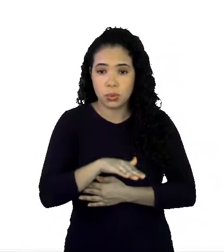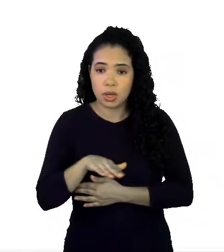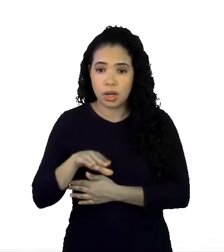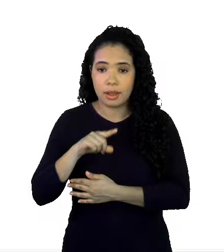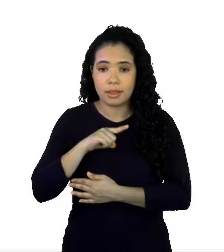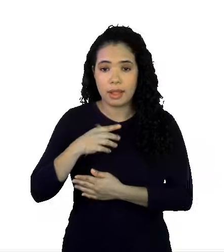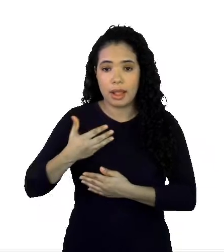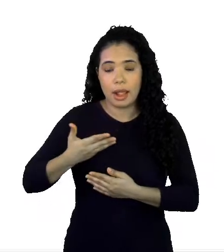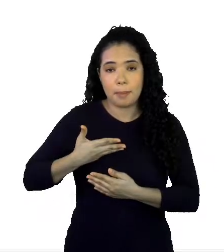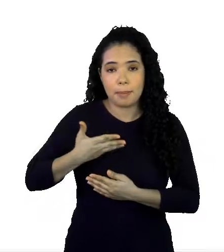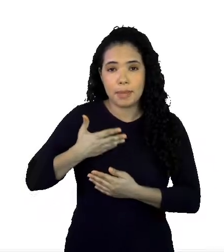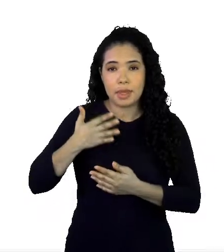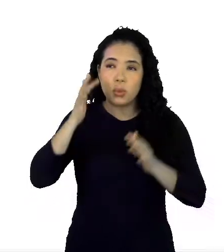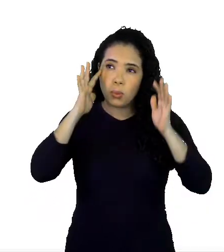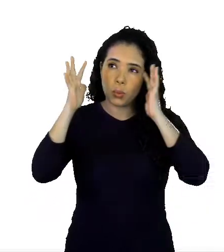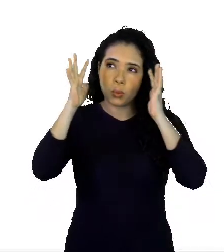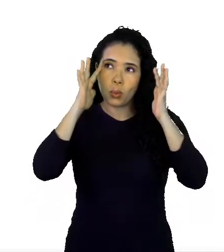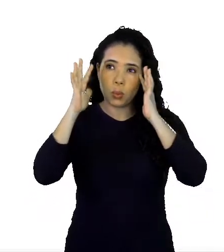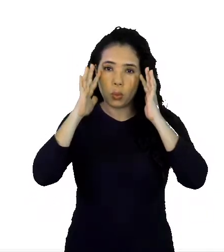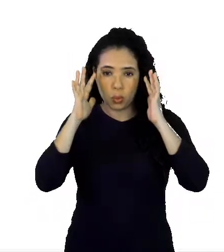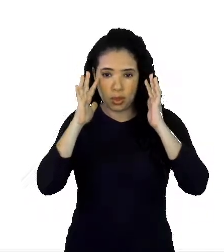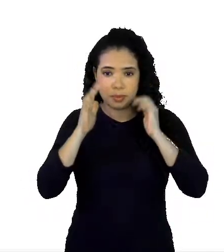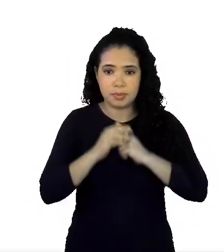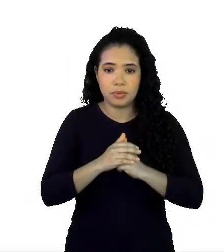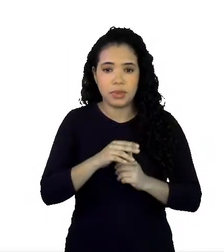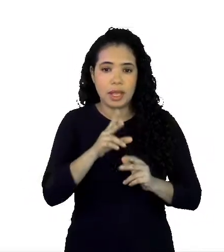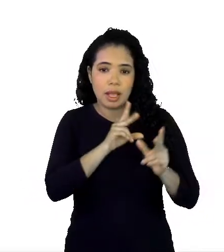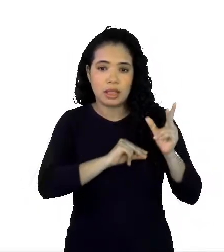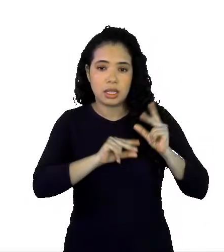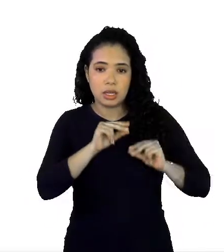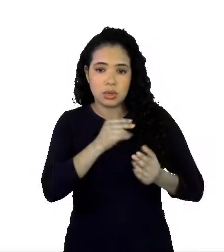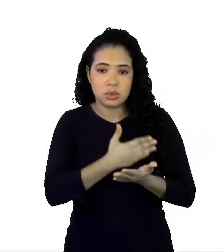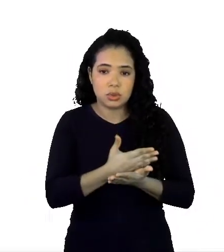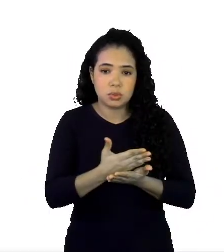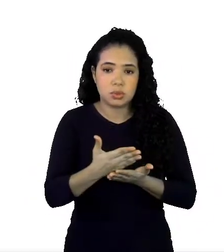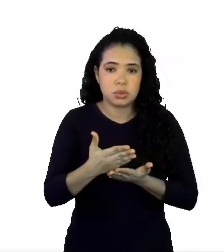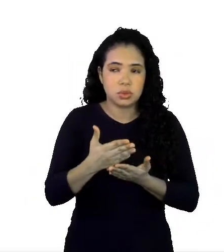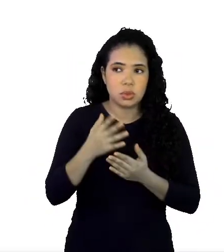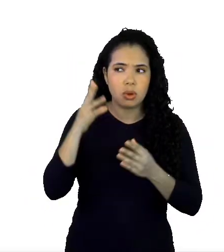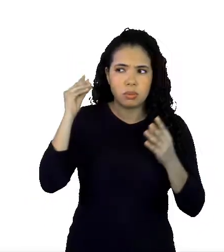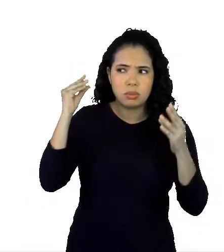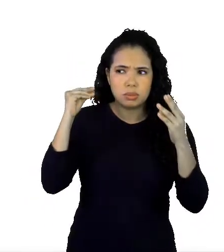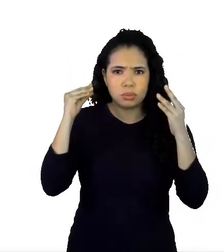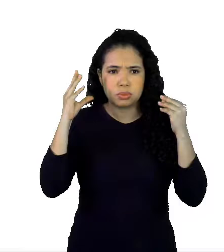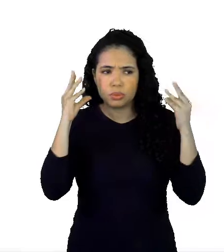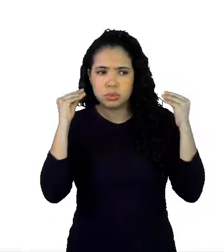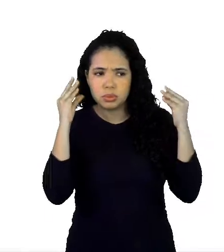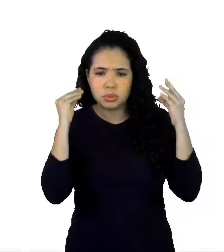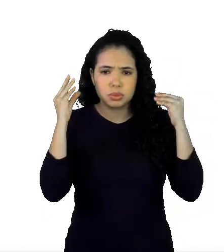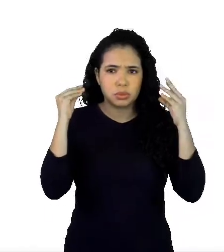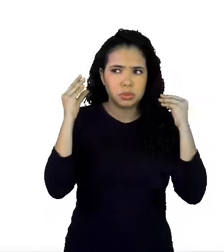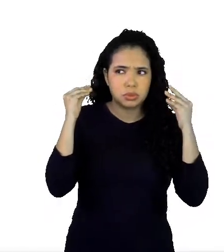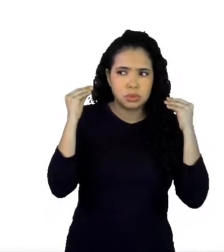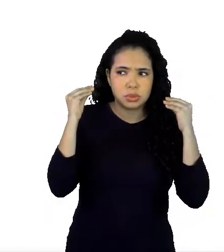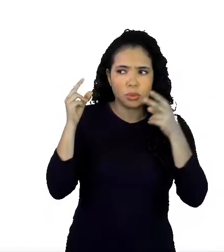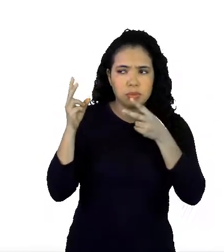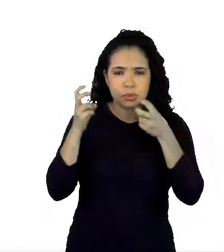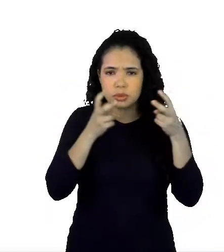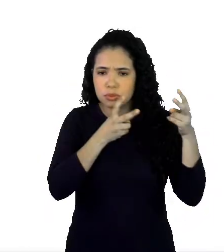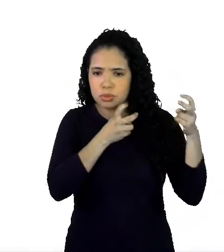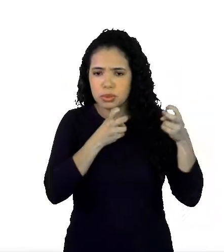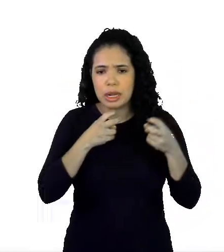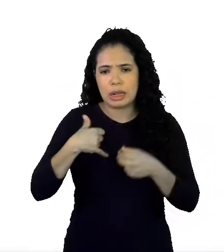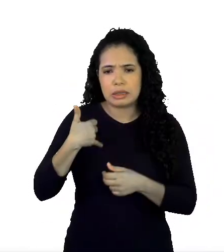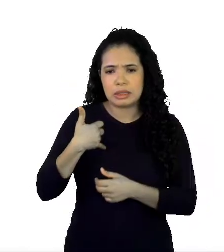amigos imaginários. Adolescente, começou a ouvir vozes. Um dia, lá pelos seus 30 e